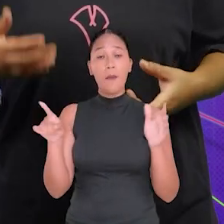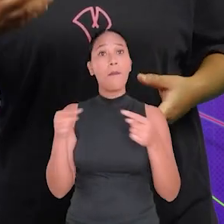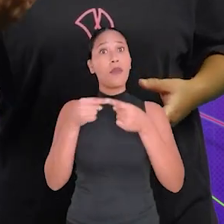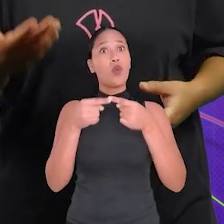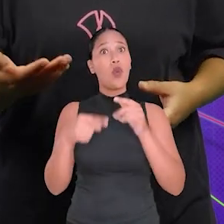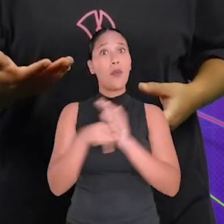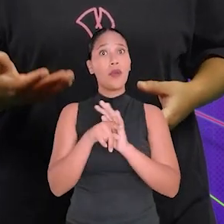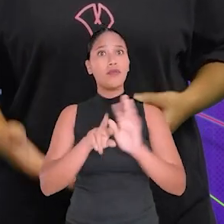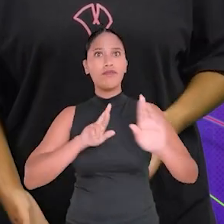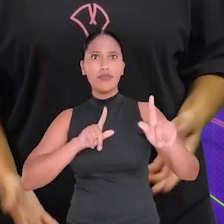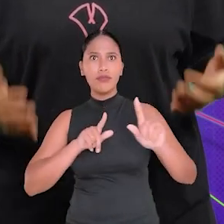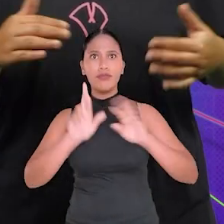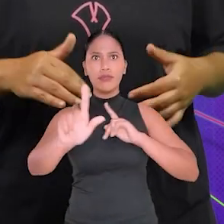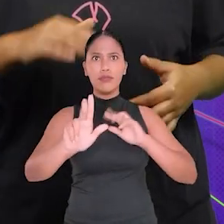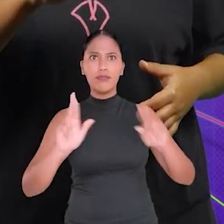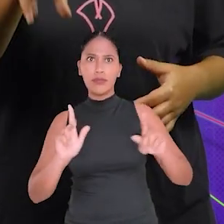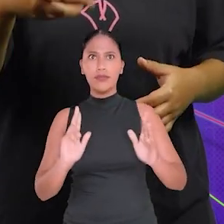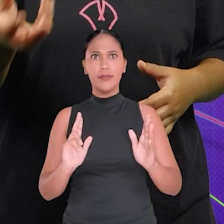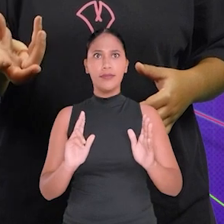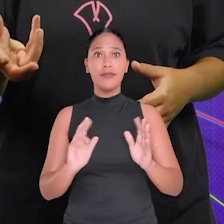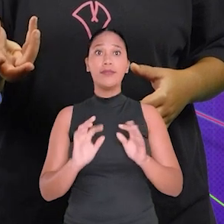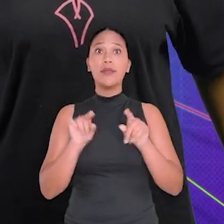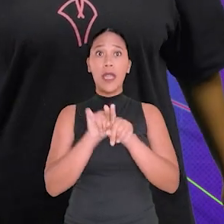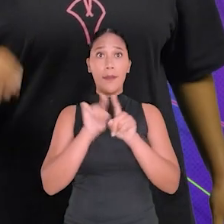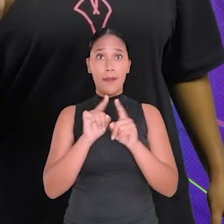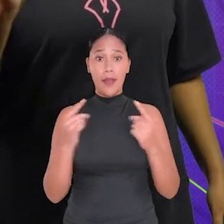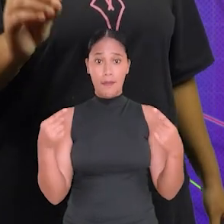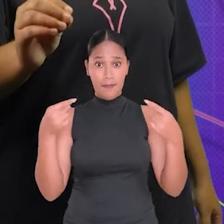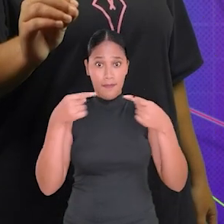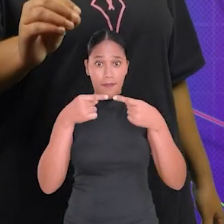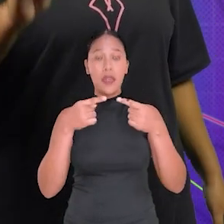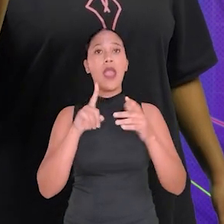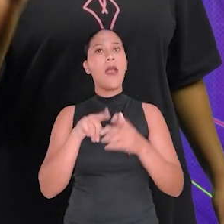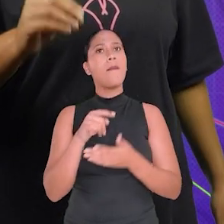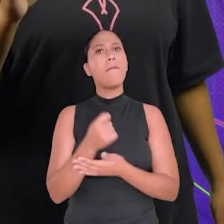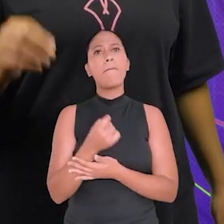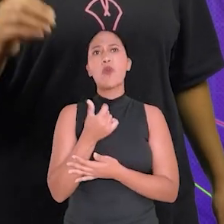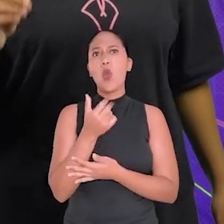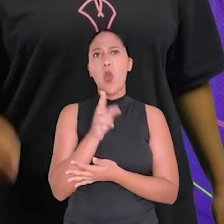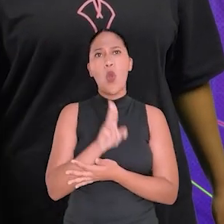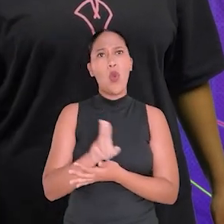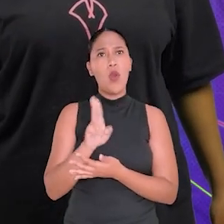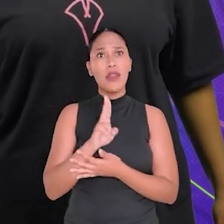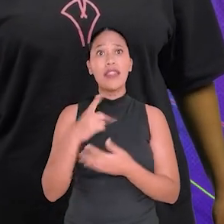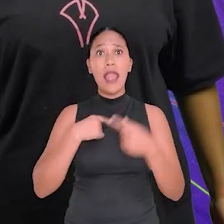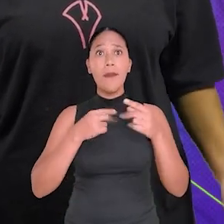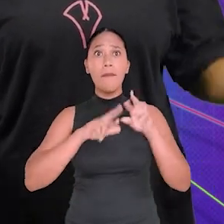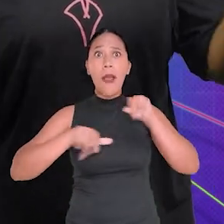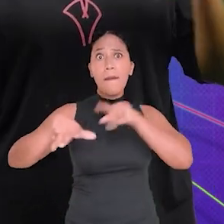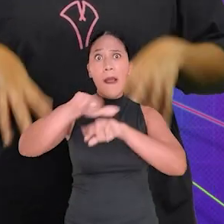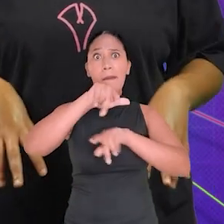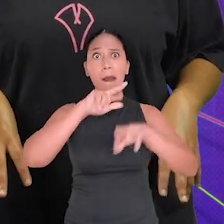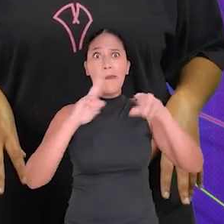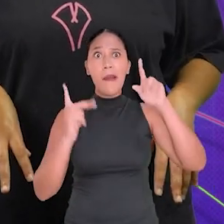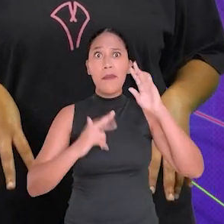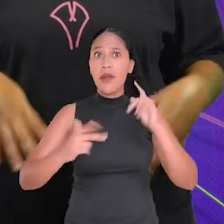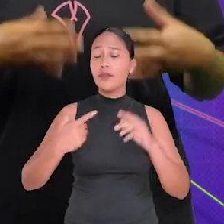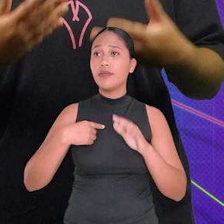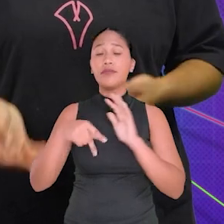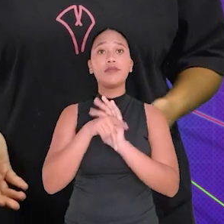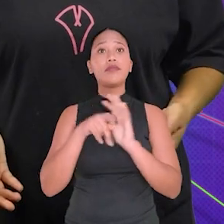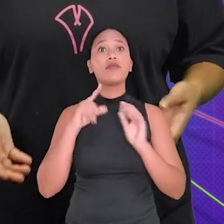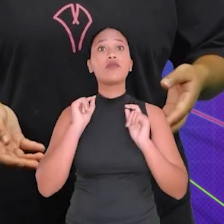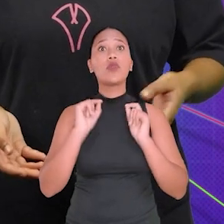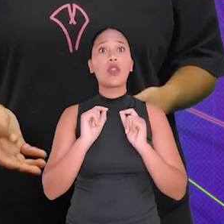equipamentos característicos que os distinguem um dos outros. A assimetria é pouco utilizada no jogo, com as composições